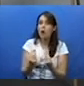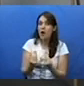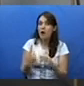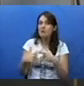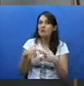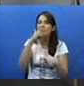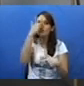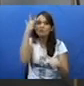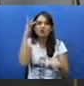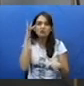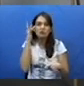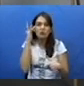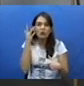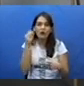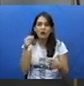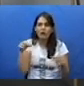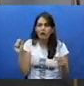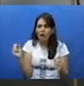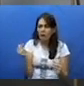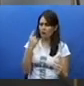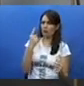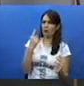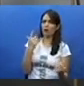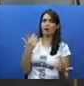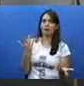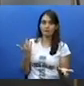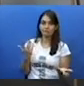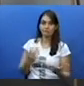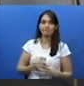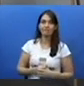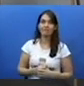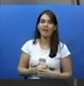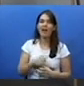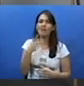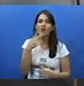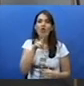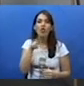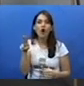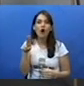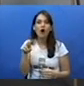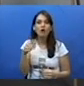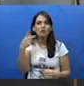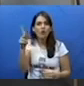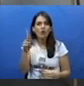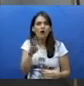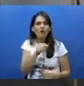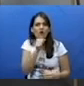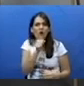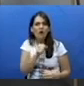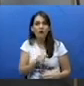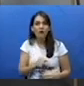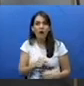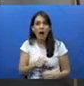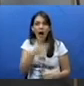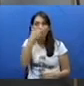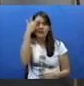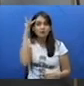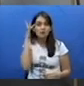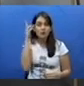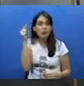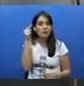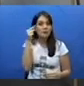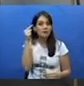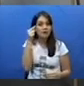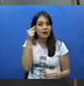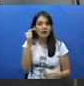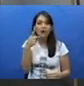pessoas perguntavam para ela qual o nome do cachorro. E ela falava, Sua Avó. E as pessoas achavam que